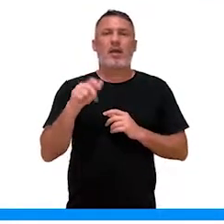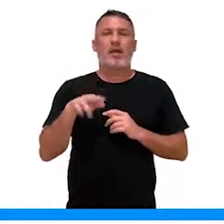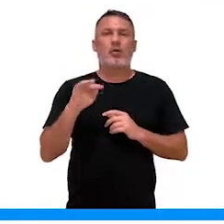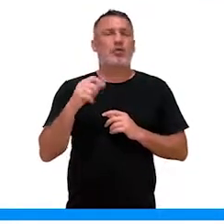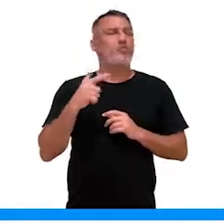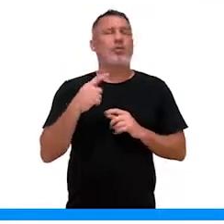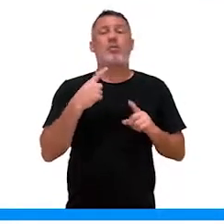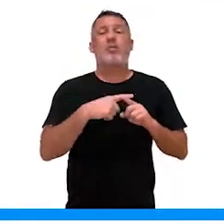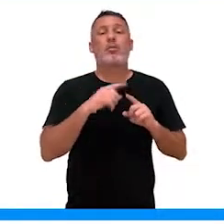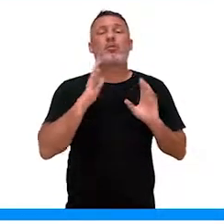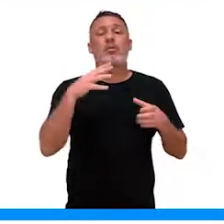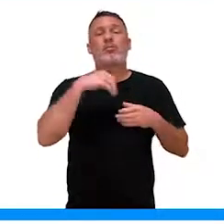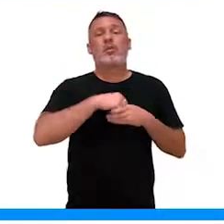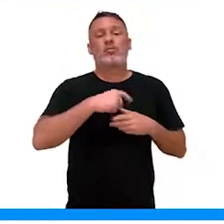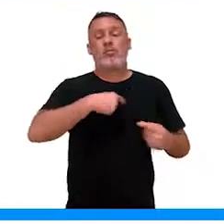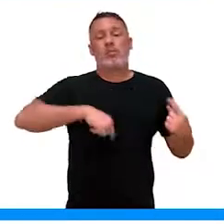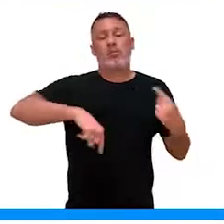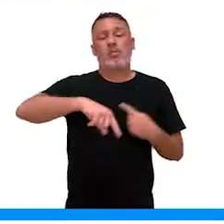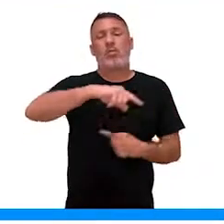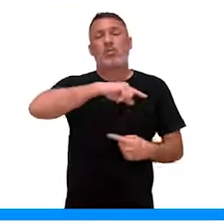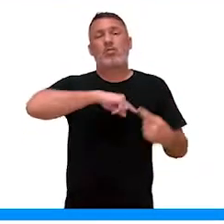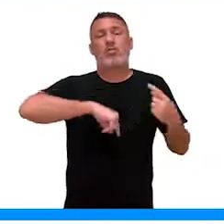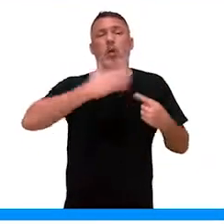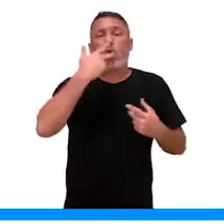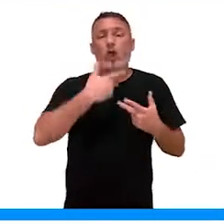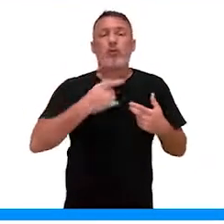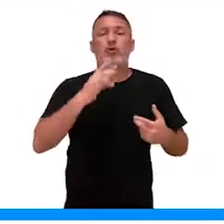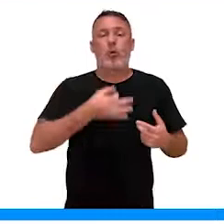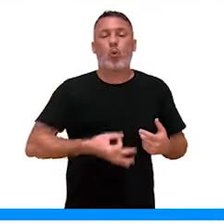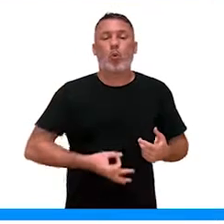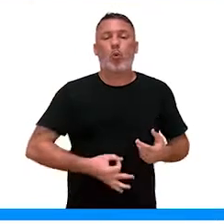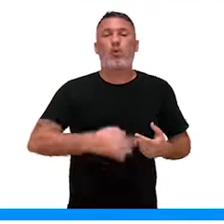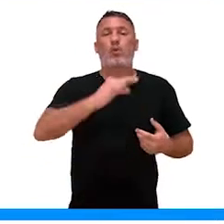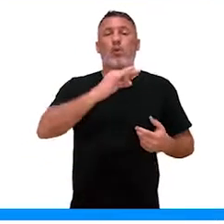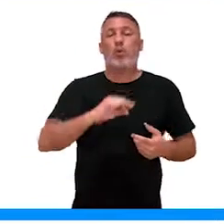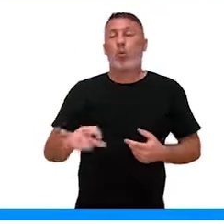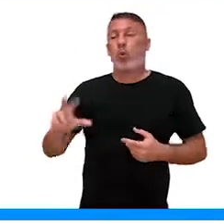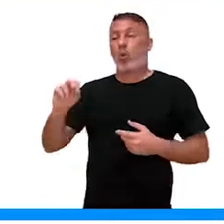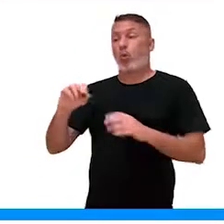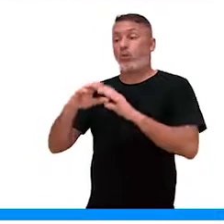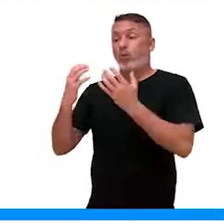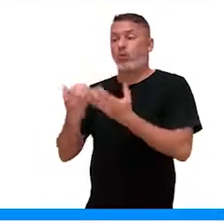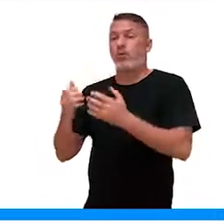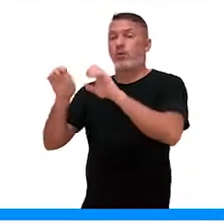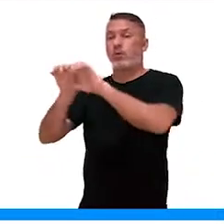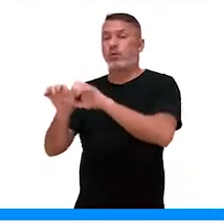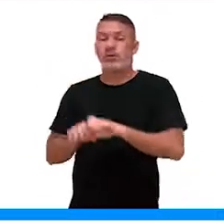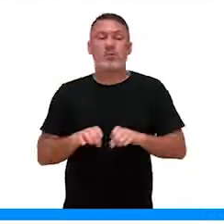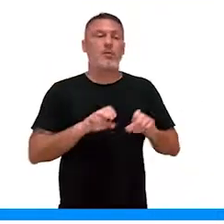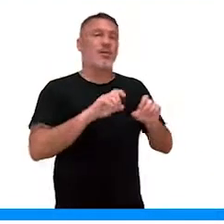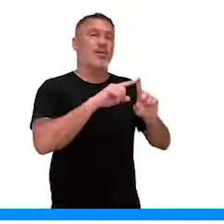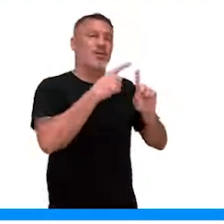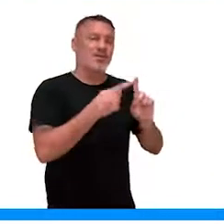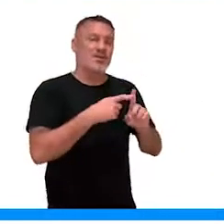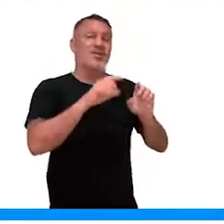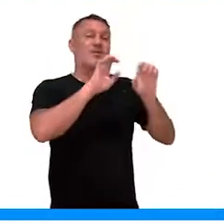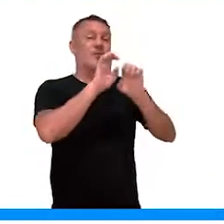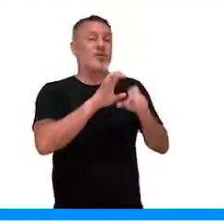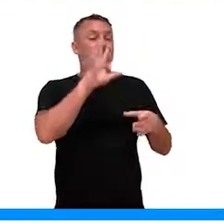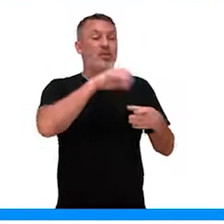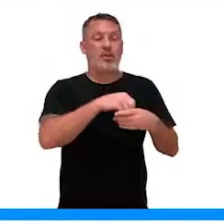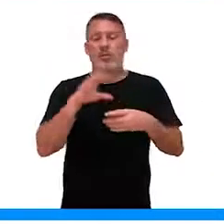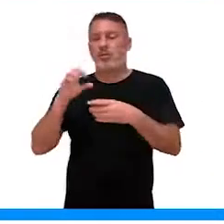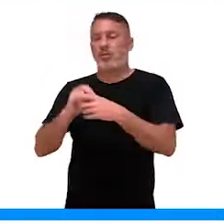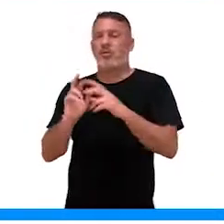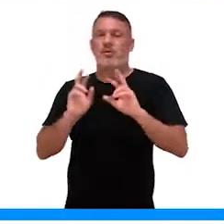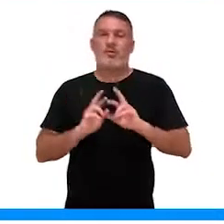Eles vão participar somente da formação do cordão umbilical. Então, vai ser uma estrutura que vai compor a formação do cordão que liga